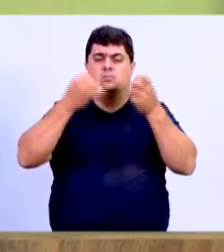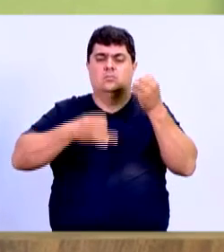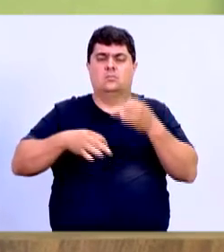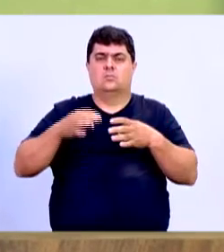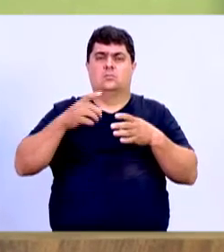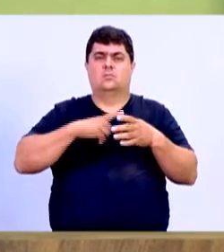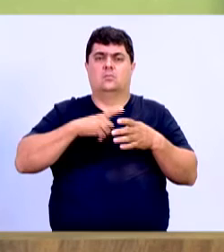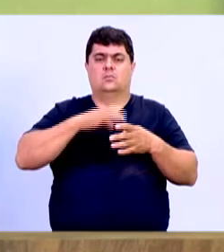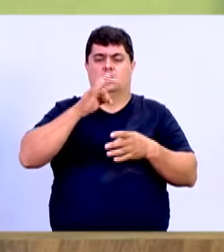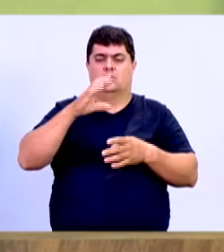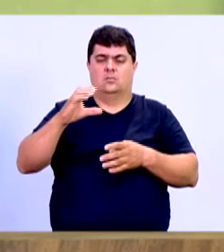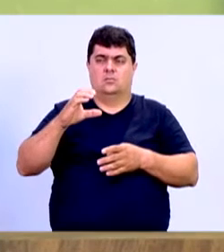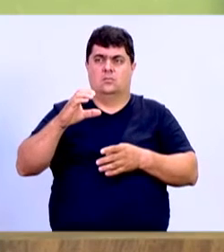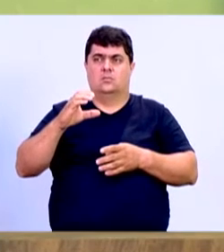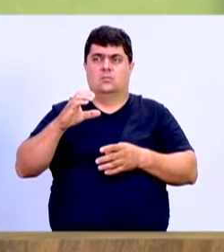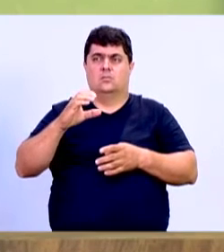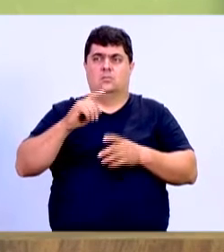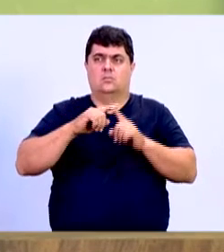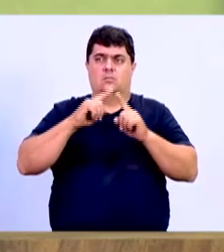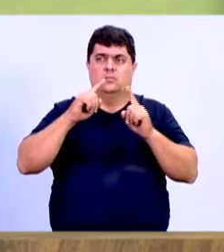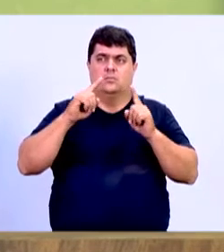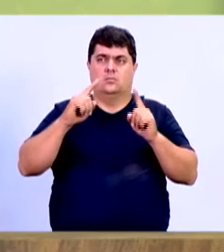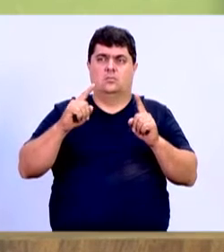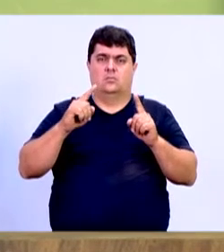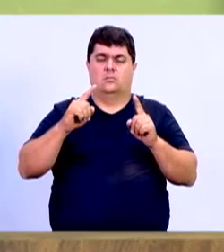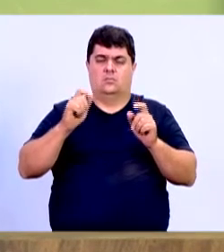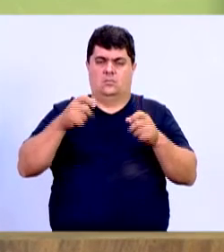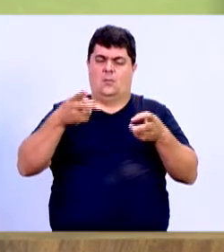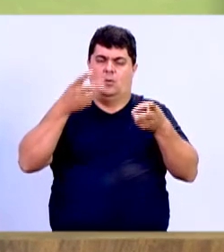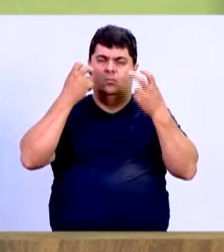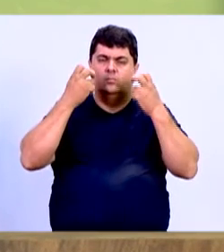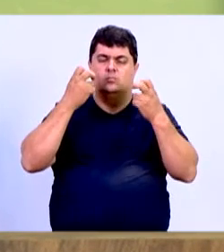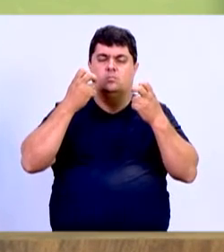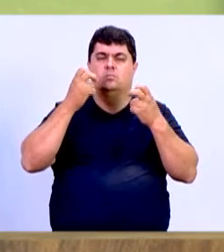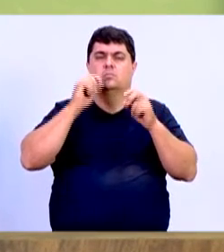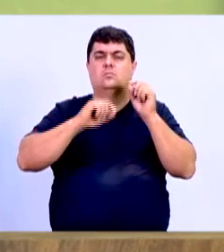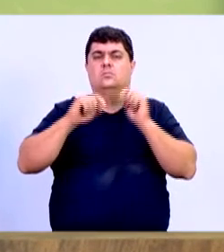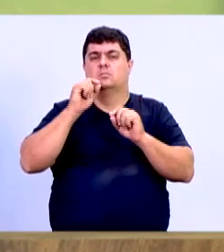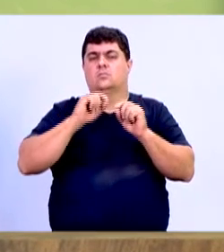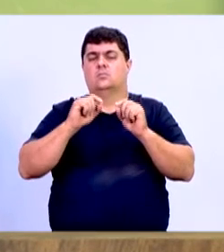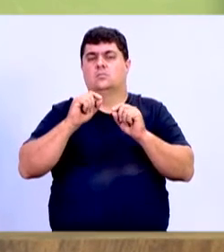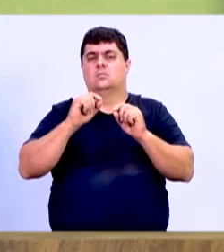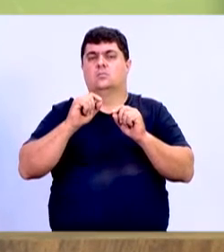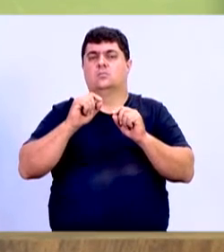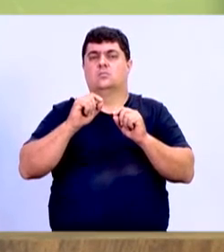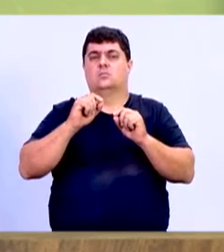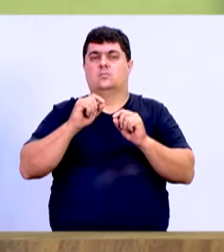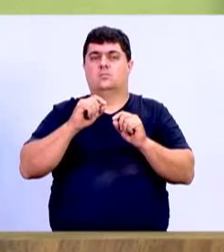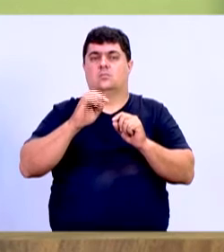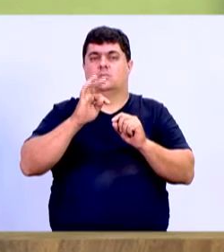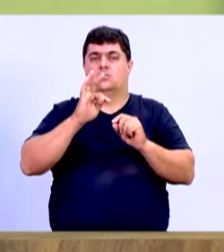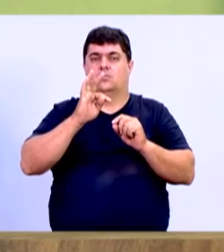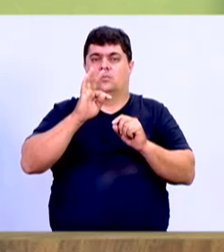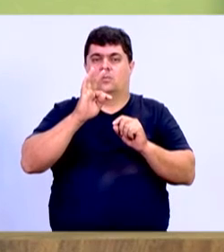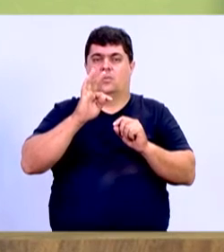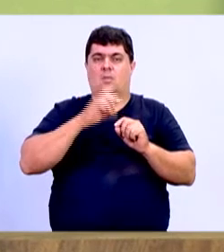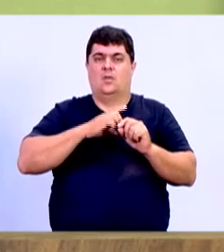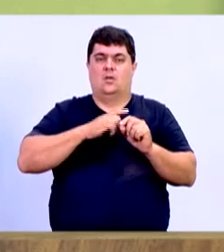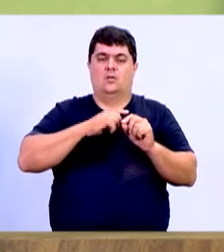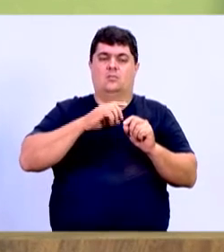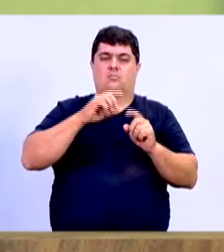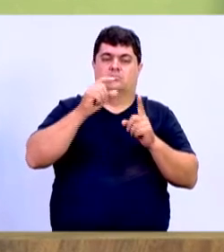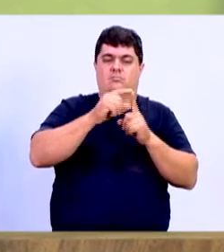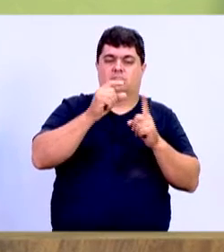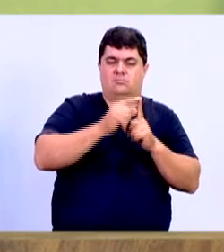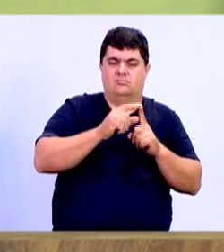tanto de Tribunal de Contas? Mas você conseguiu perceber o tanto de termos técnicos